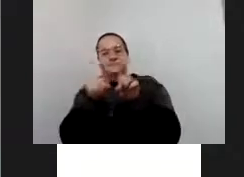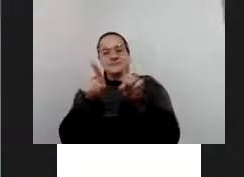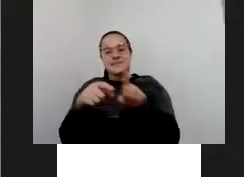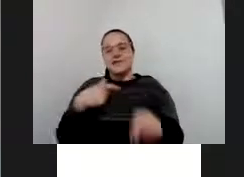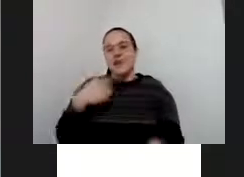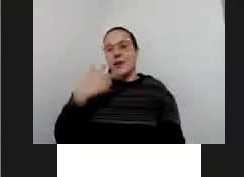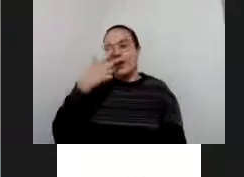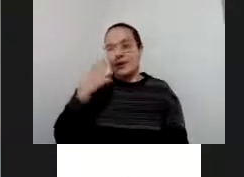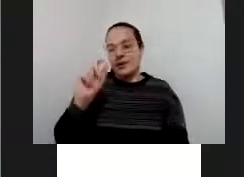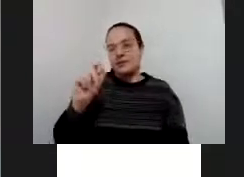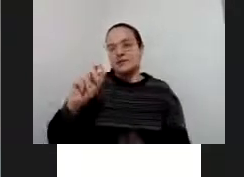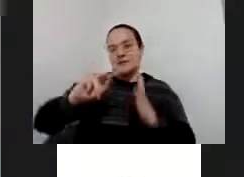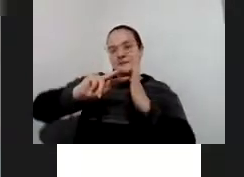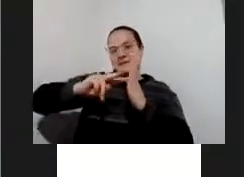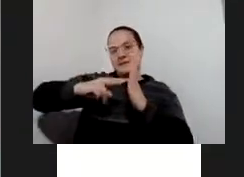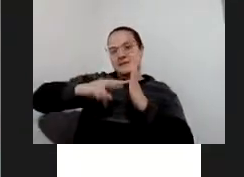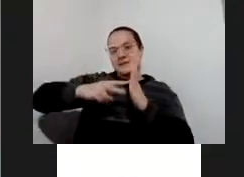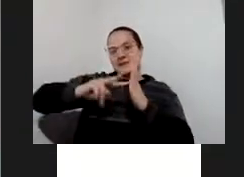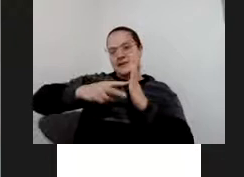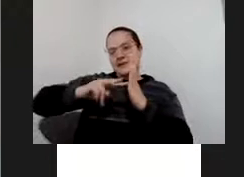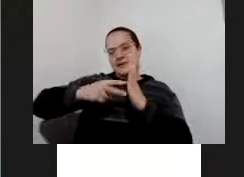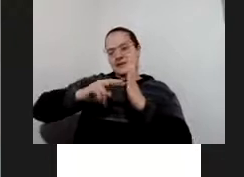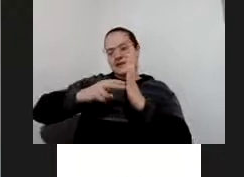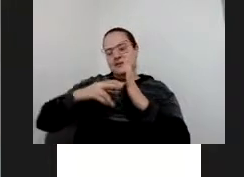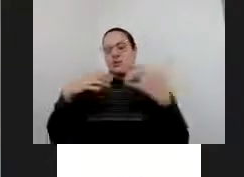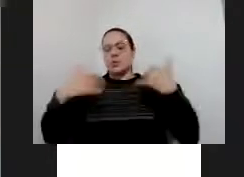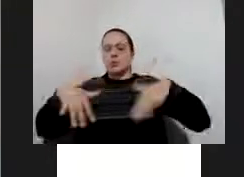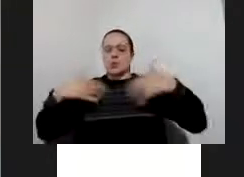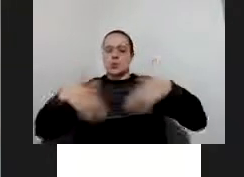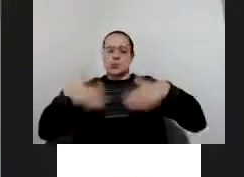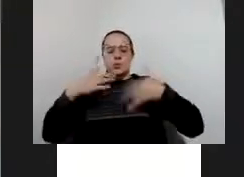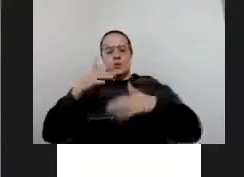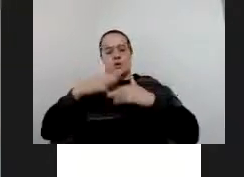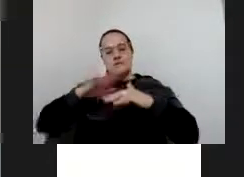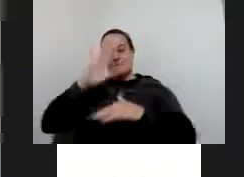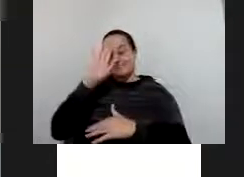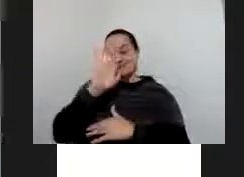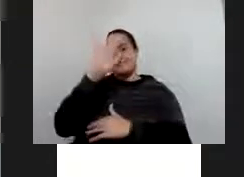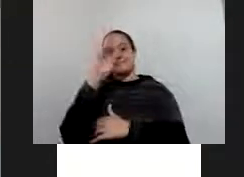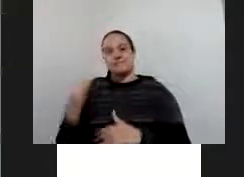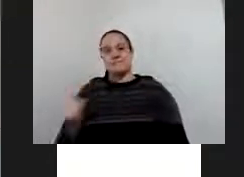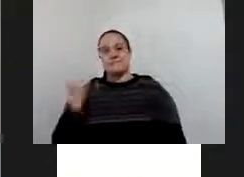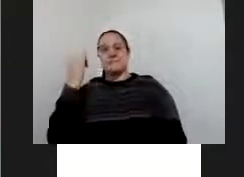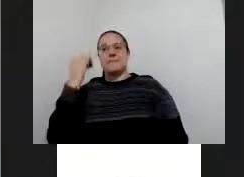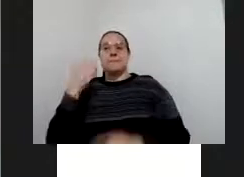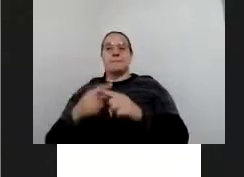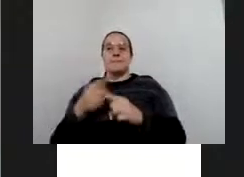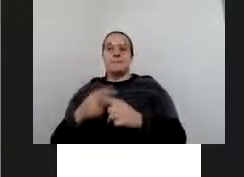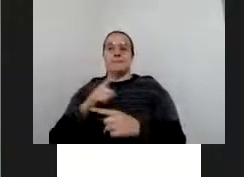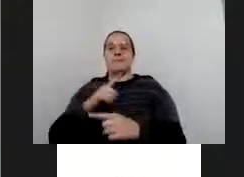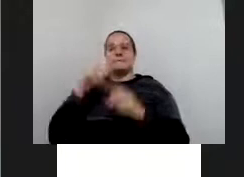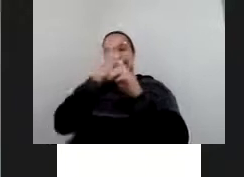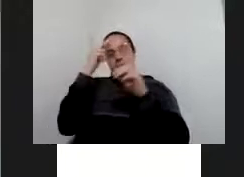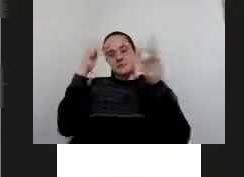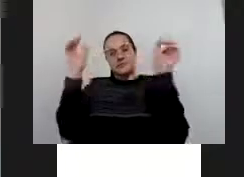sindicatos é uma das maiores pontes das nossas discussões entre as pessoas com deficiência e as